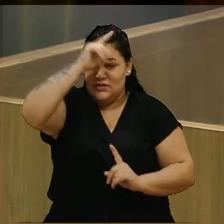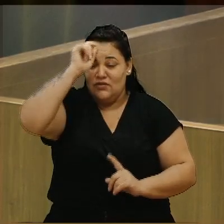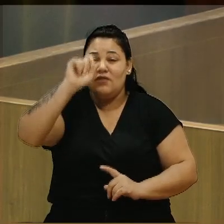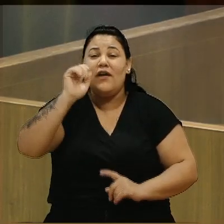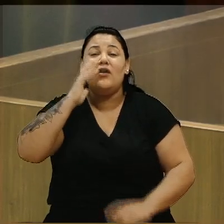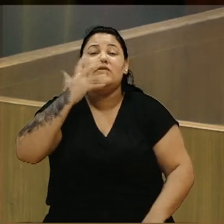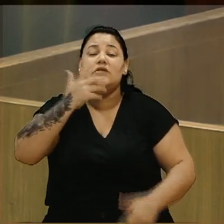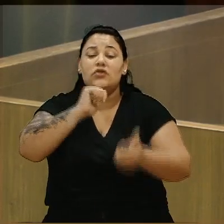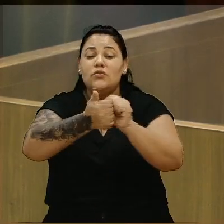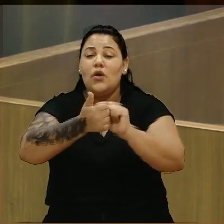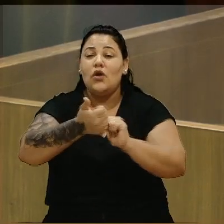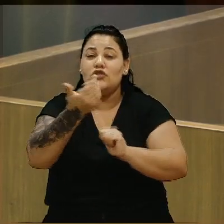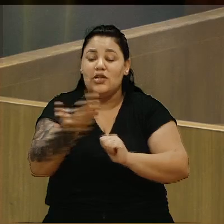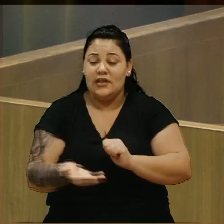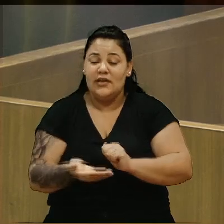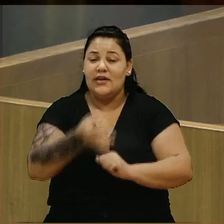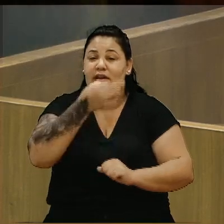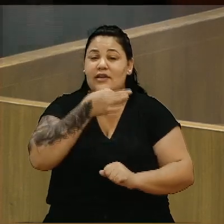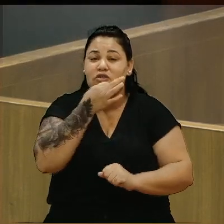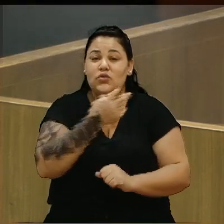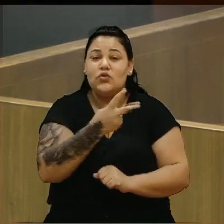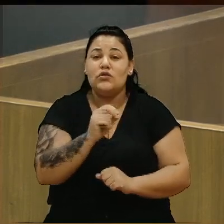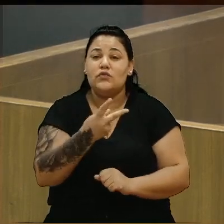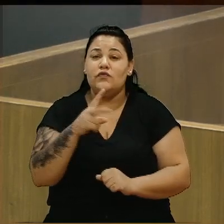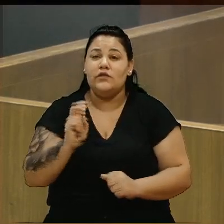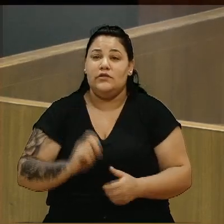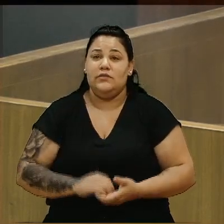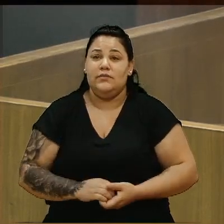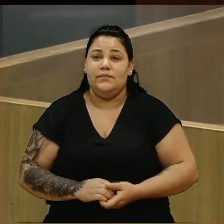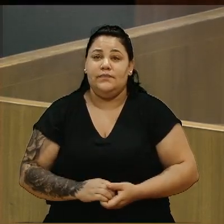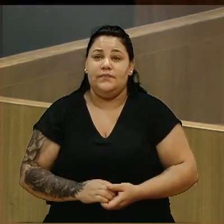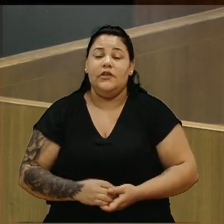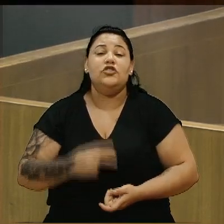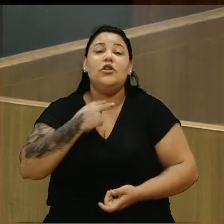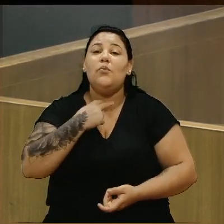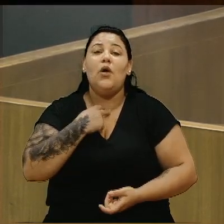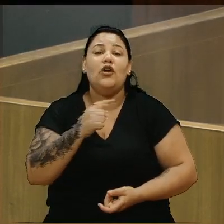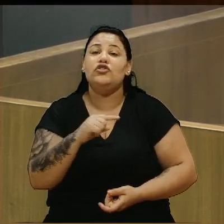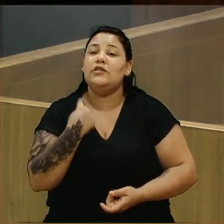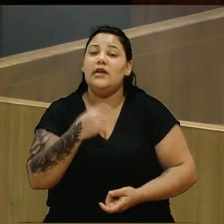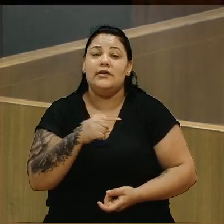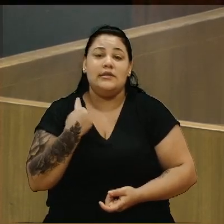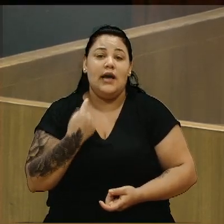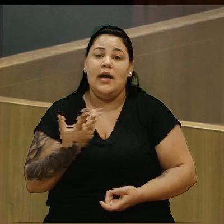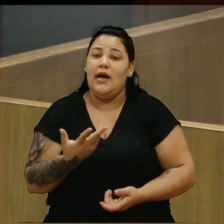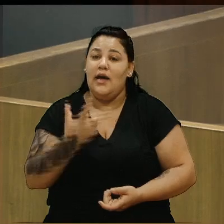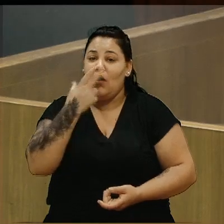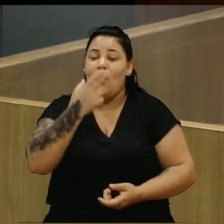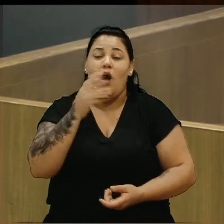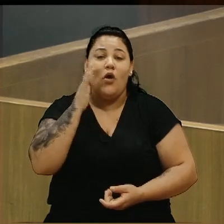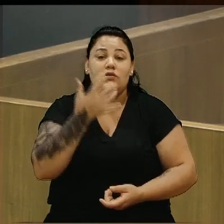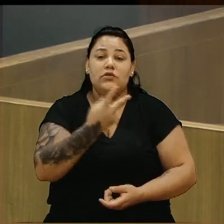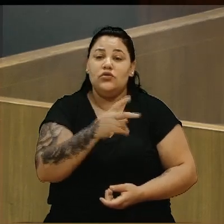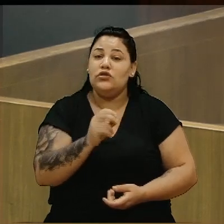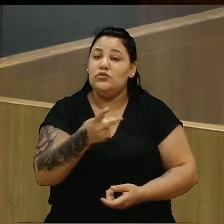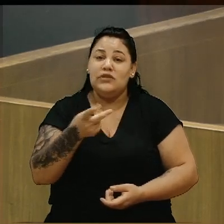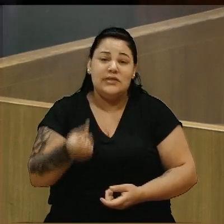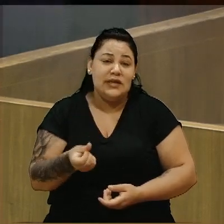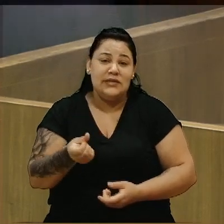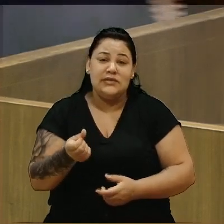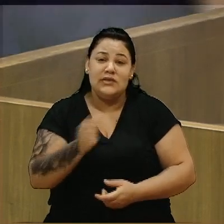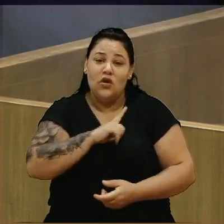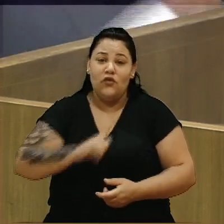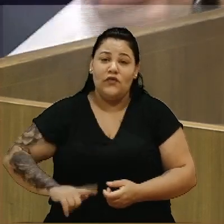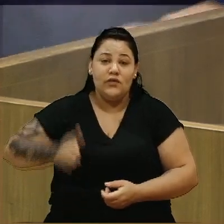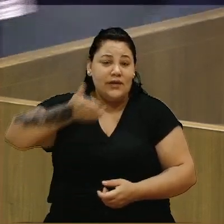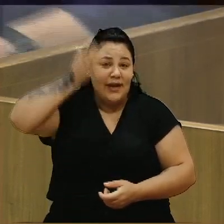desporte em nossa cidade em 2025? Não podemos retroceder como o governo Guerra em 2016, onde o esporte não